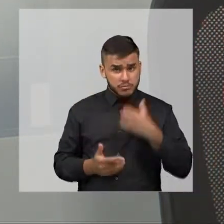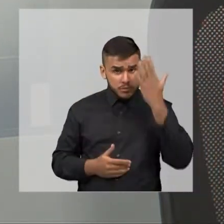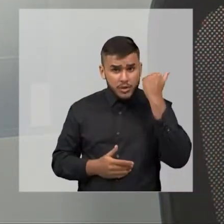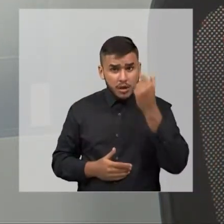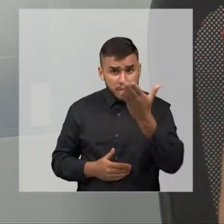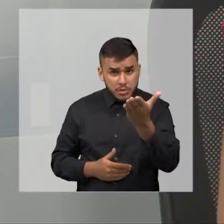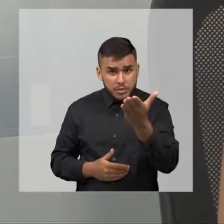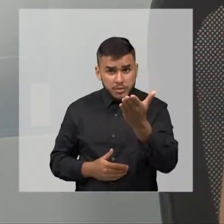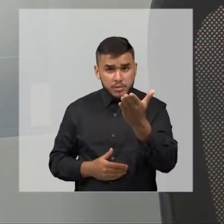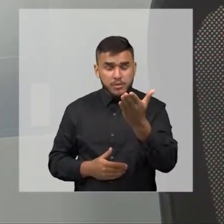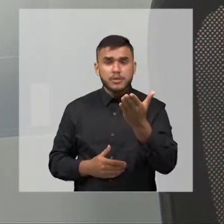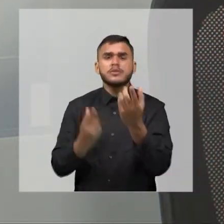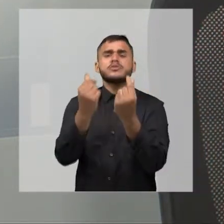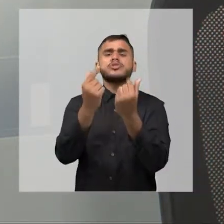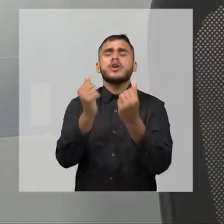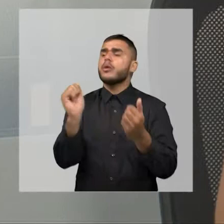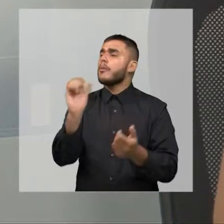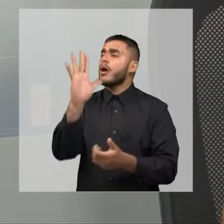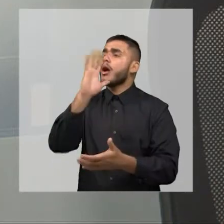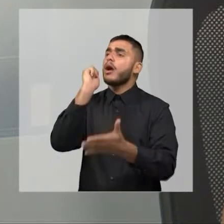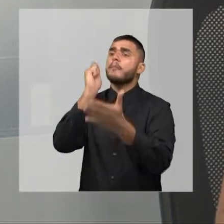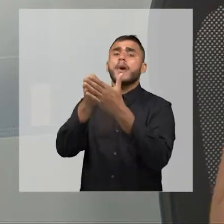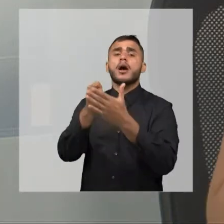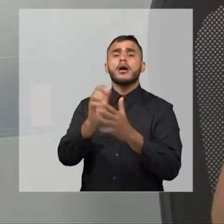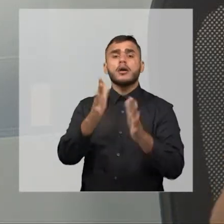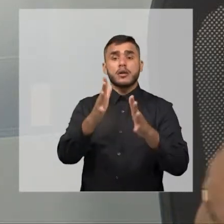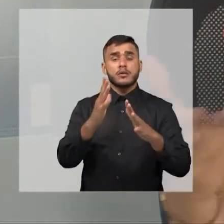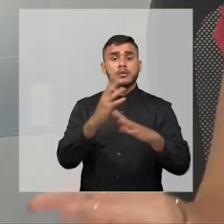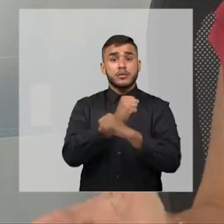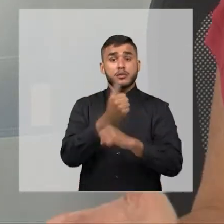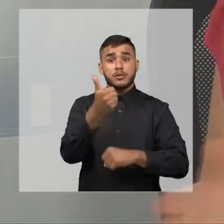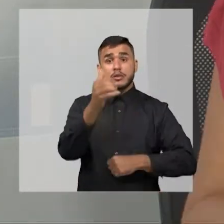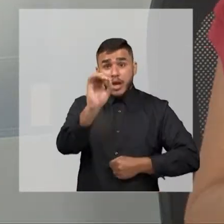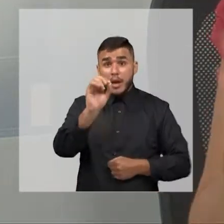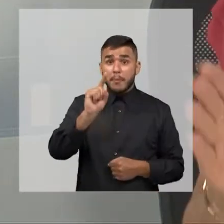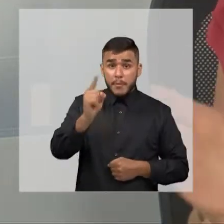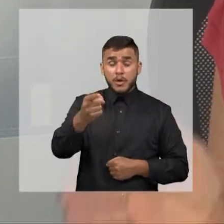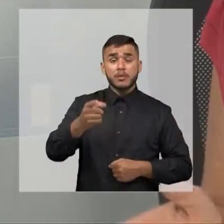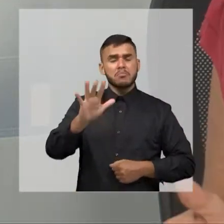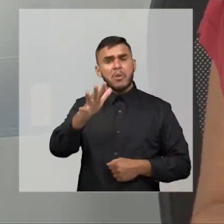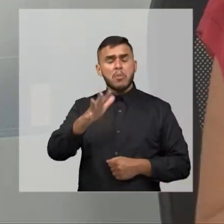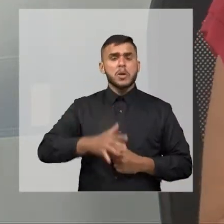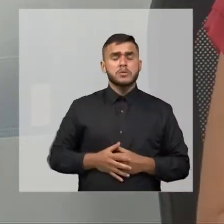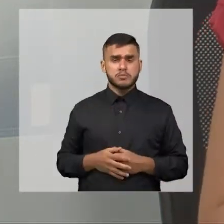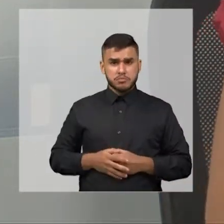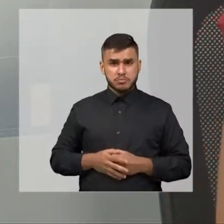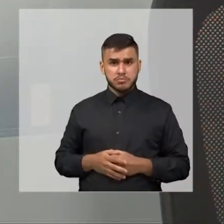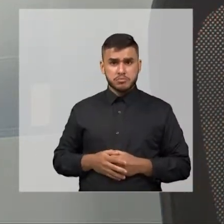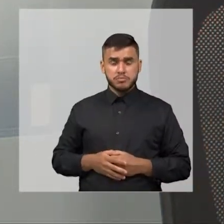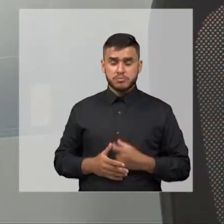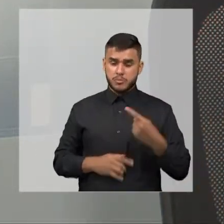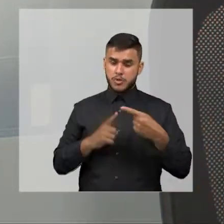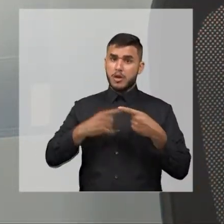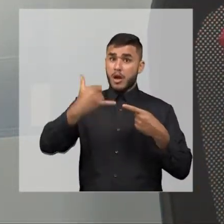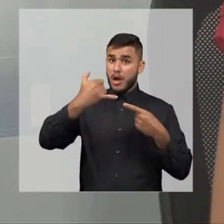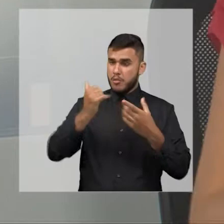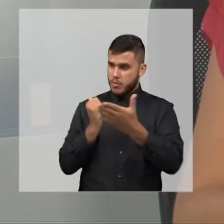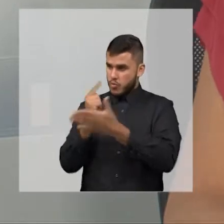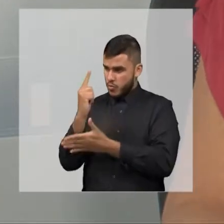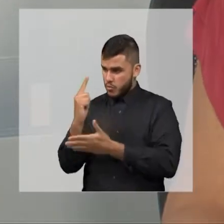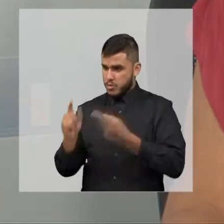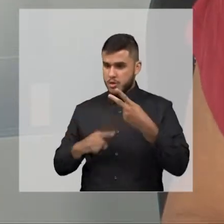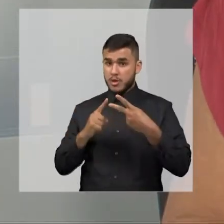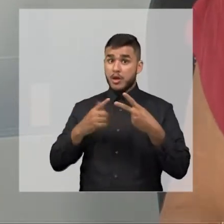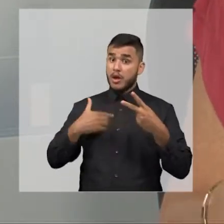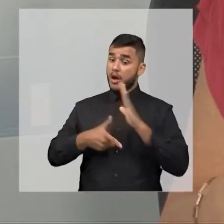hoje tem a Polícia Federal publicou hoje esse artigo lá dizendo que para você ter uma arma custa aproximadamente R$10.000 se você considerar a arma,